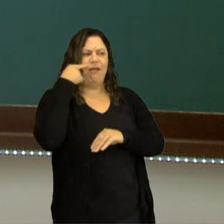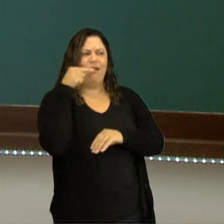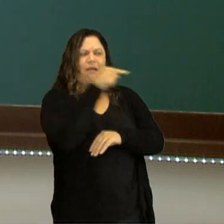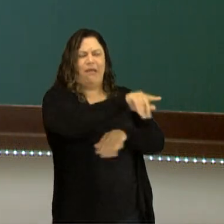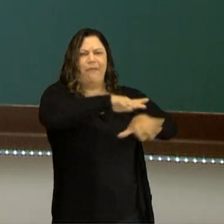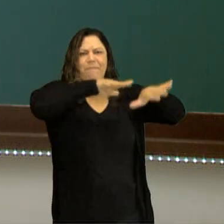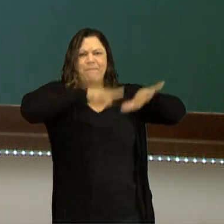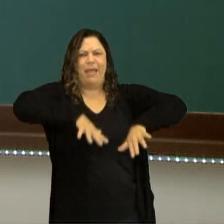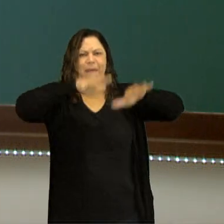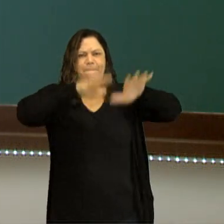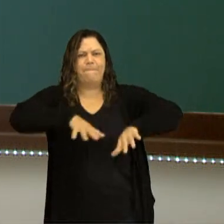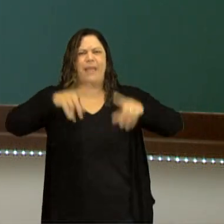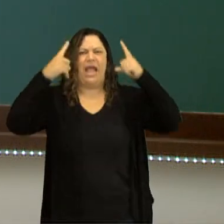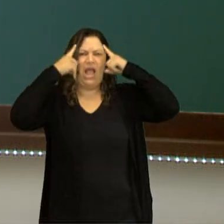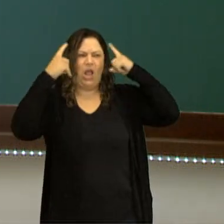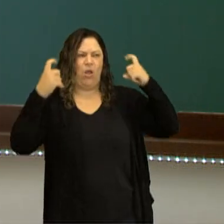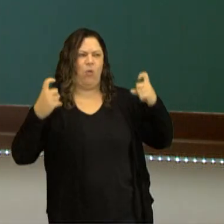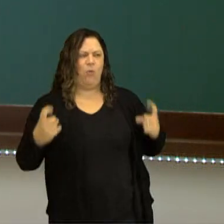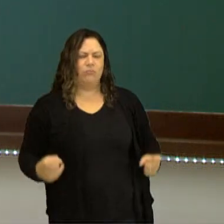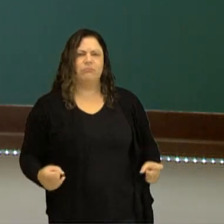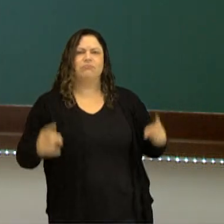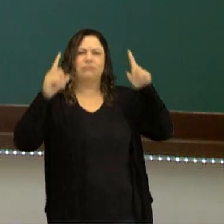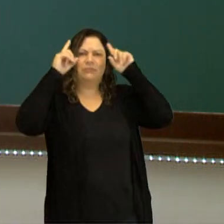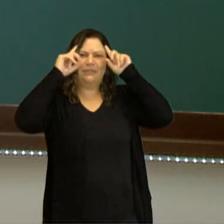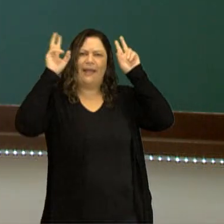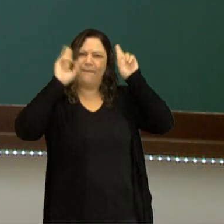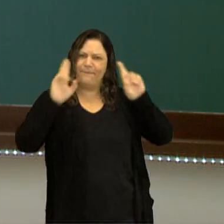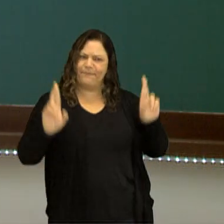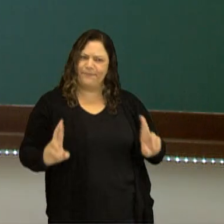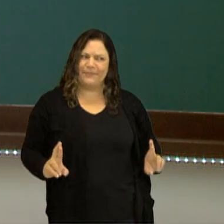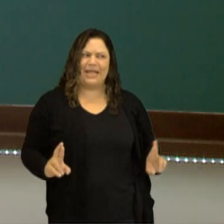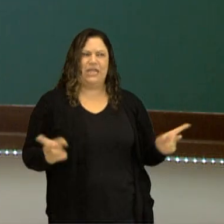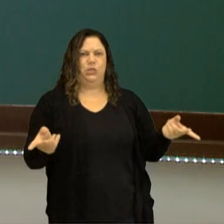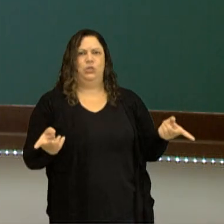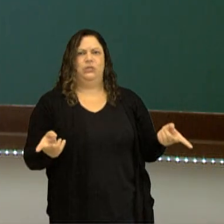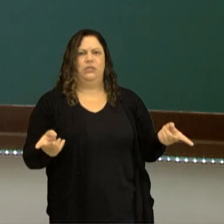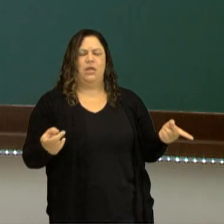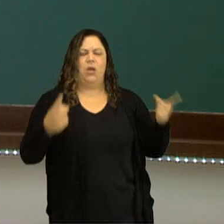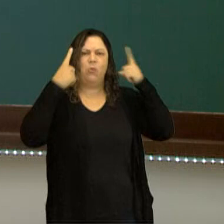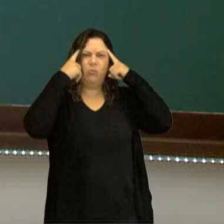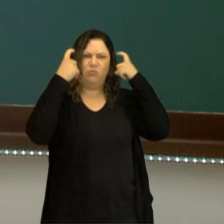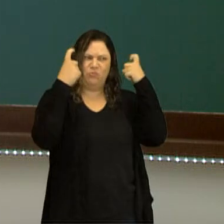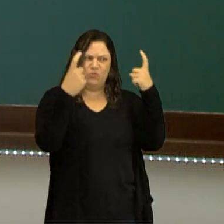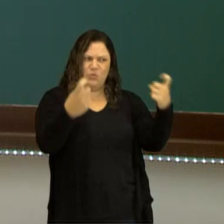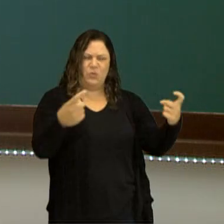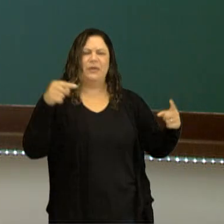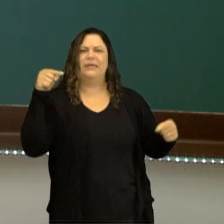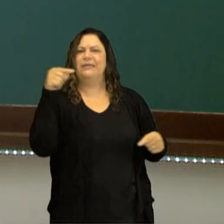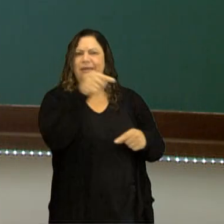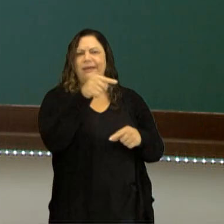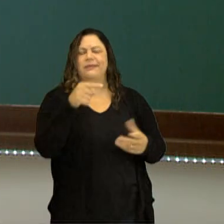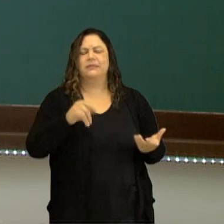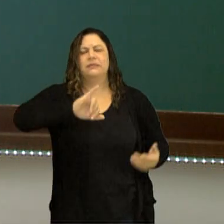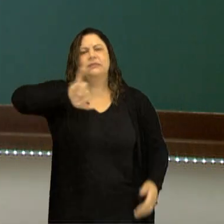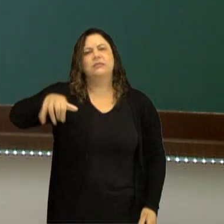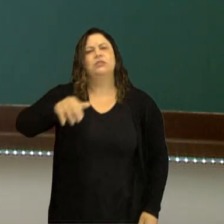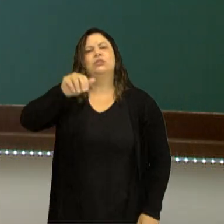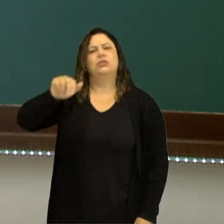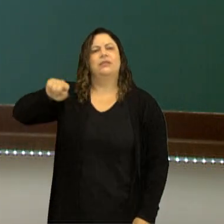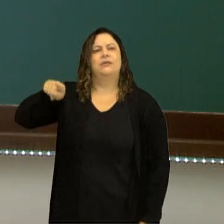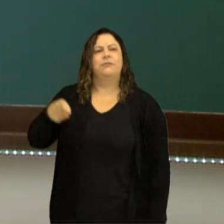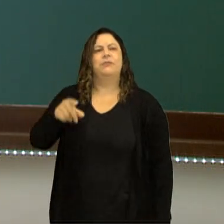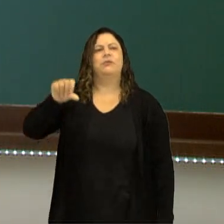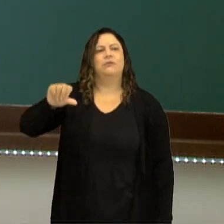de maneira violenta. E é aí que vai ocorrer, em janeiro de 1905, né, um